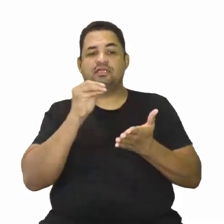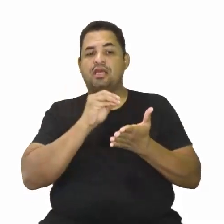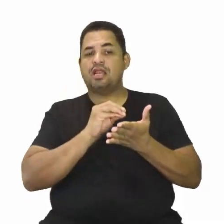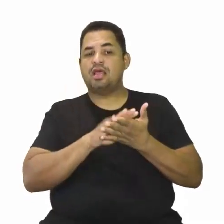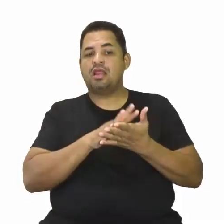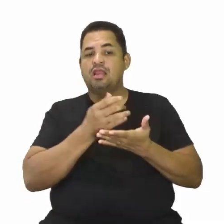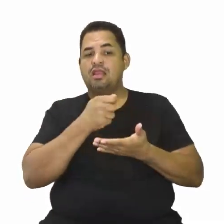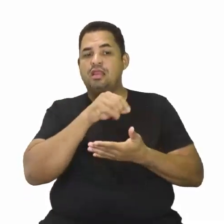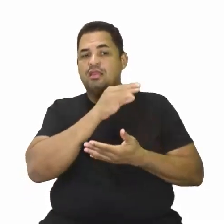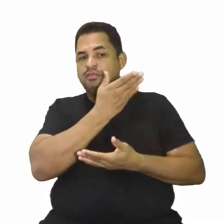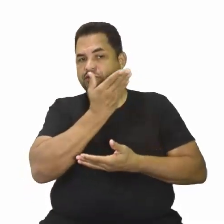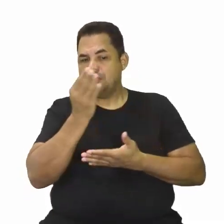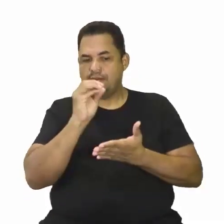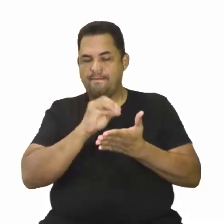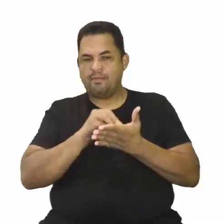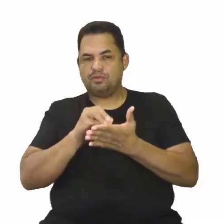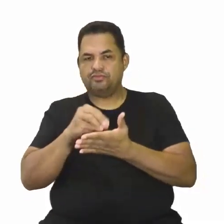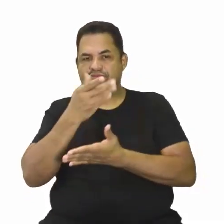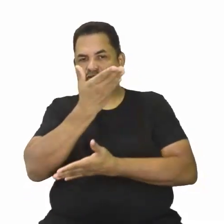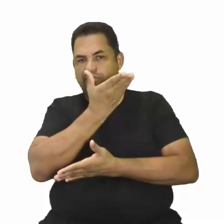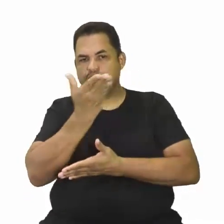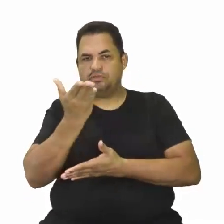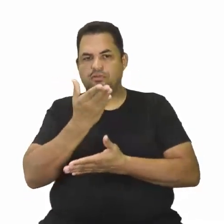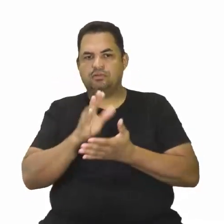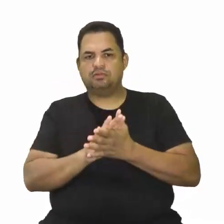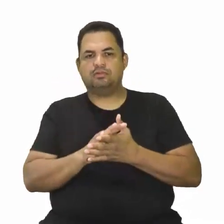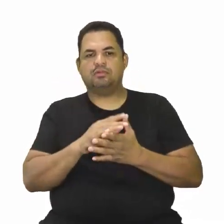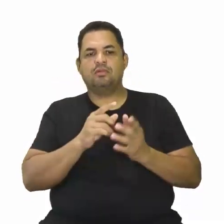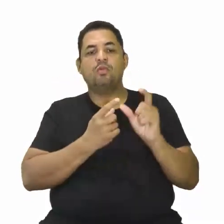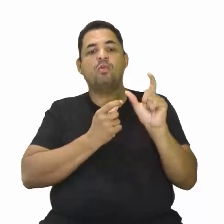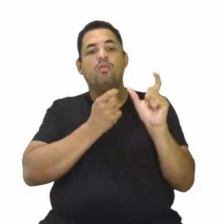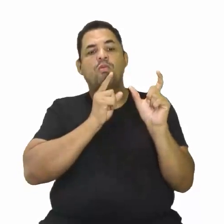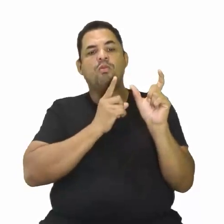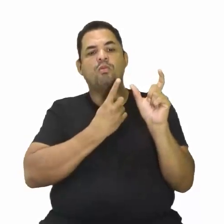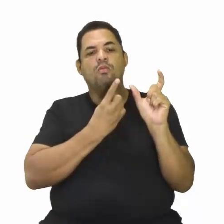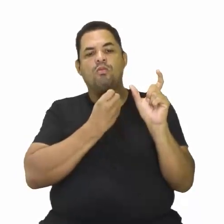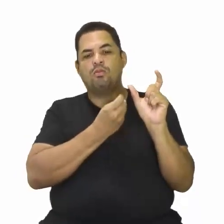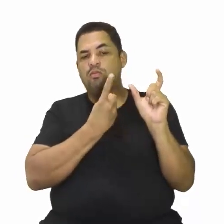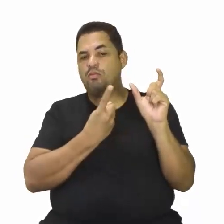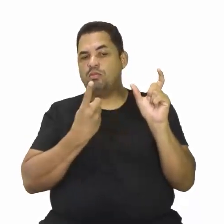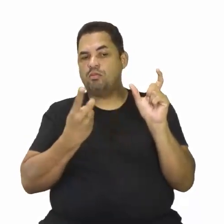completada aqui com o plural e com o